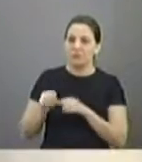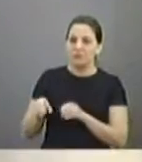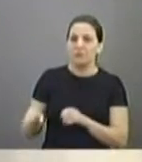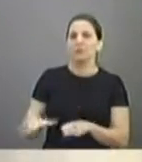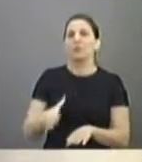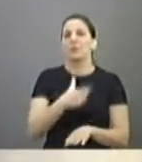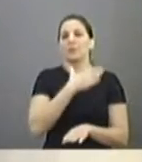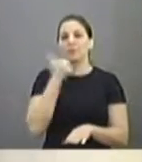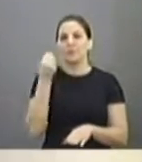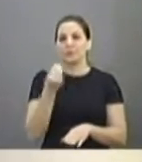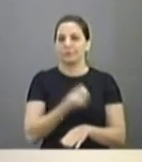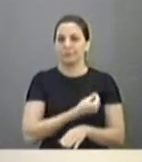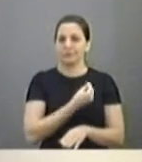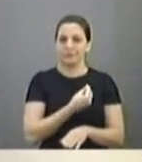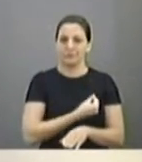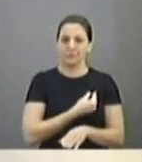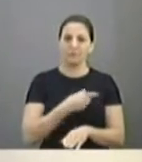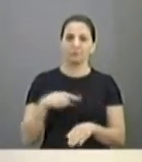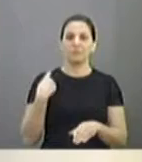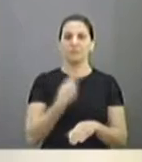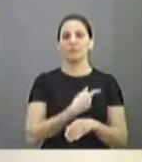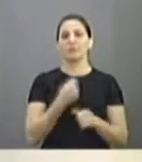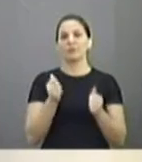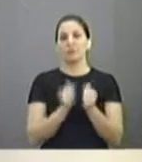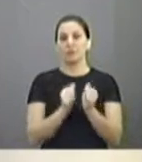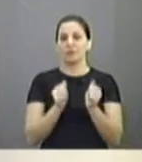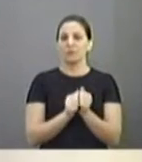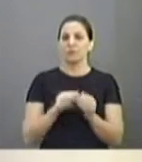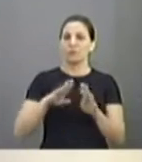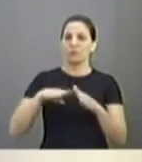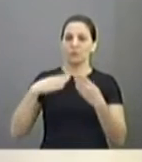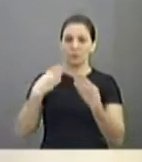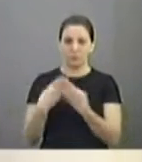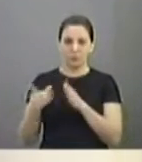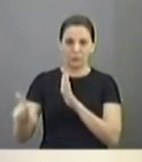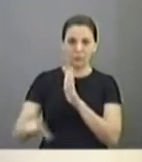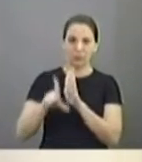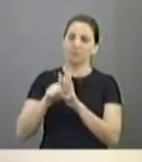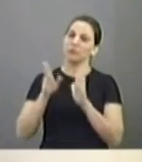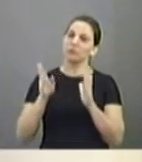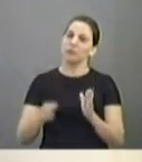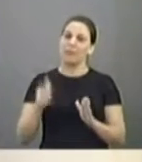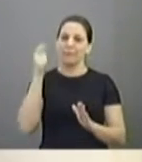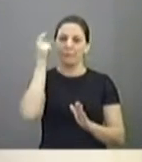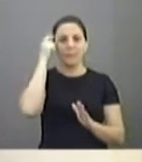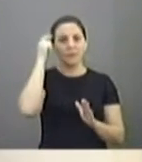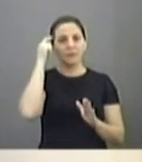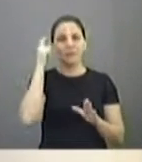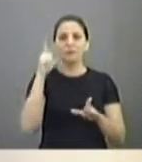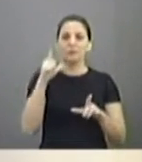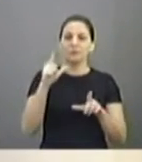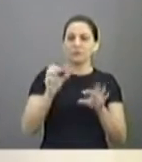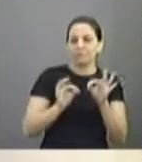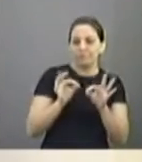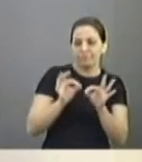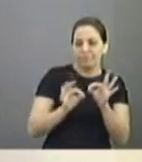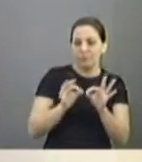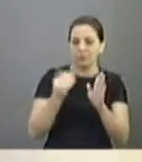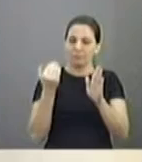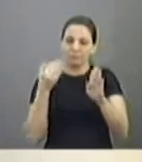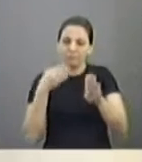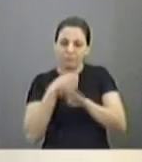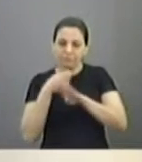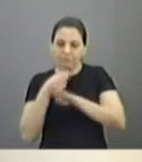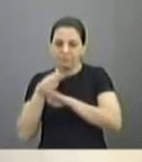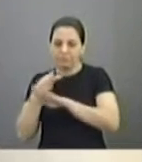de vida. Então, nós estamos juntos com a Escola do Legislativo, já pensando numa programação que seja acessível